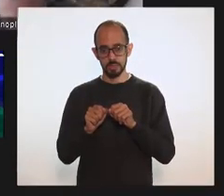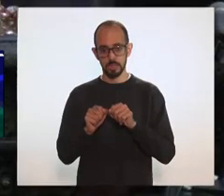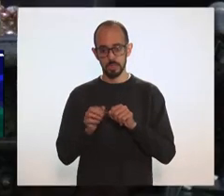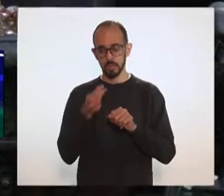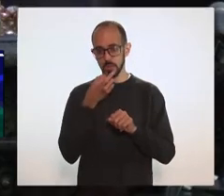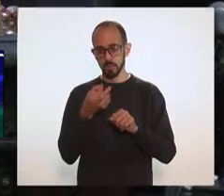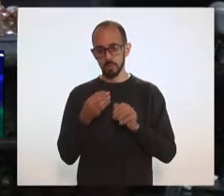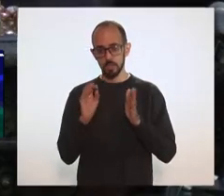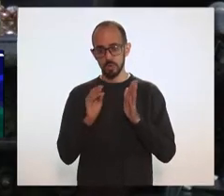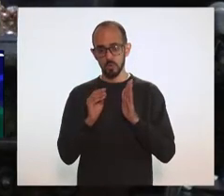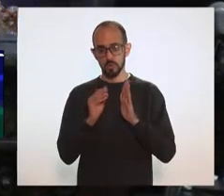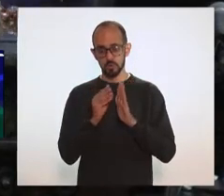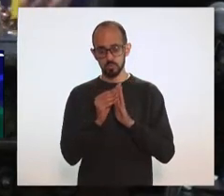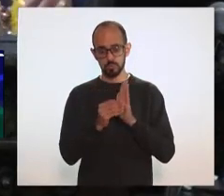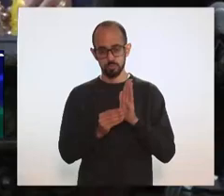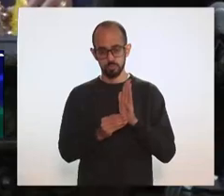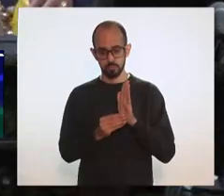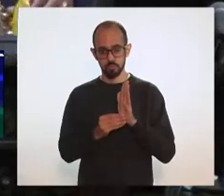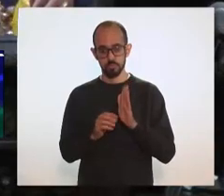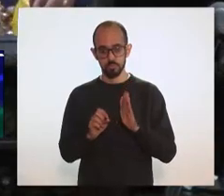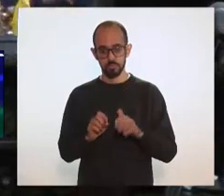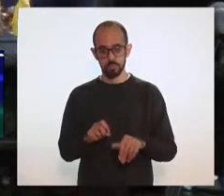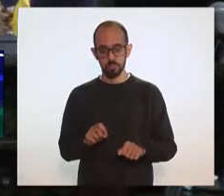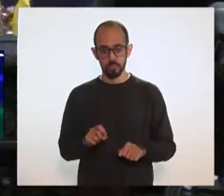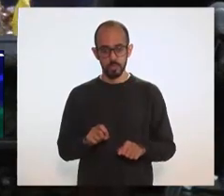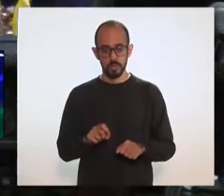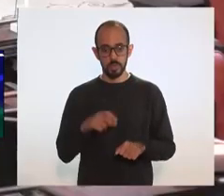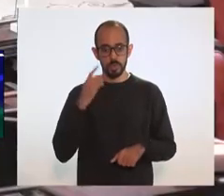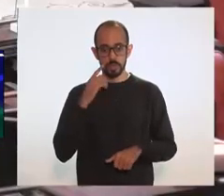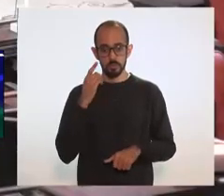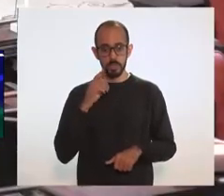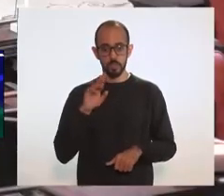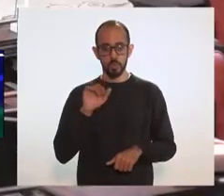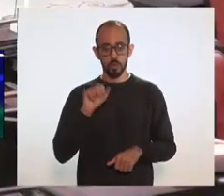Presidente, defere o pedido de Vossa Excelência. Deputado Rosenberg Reis.